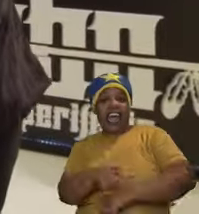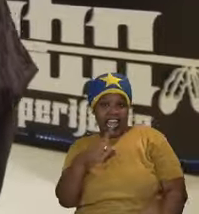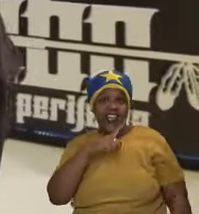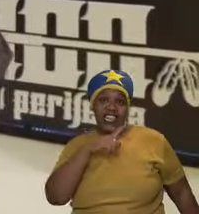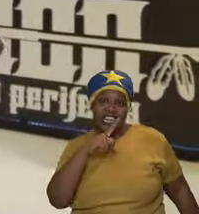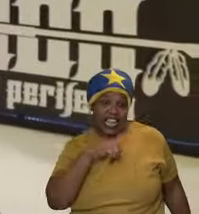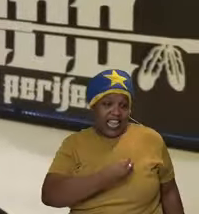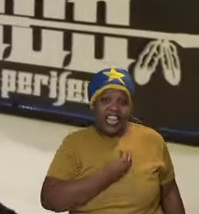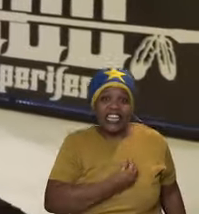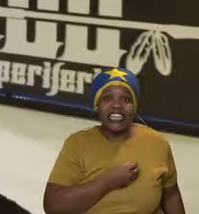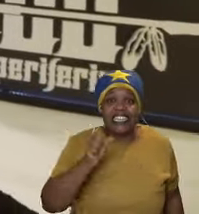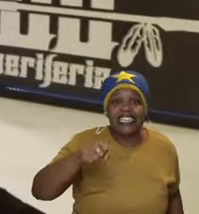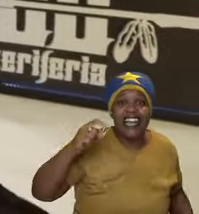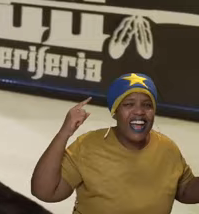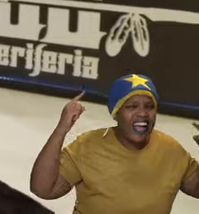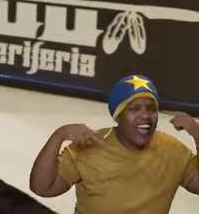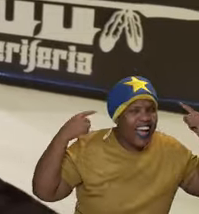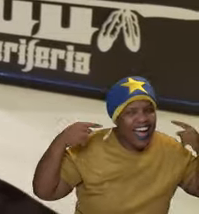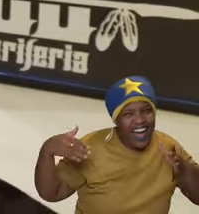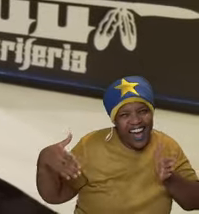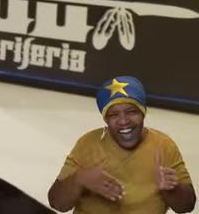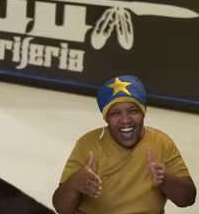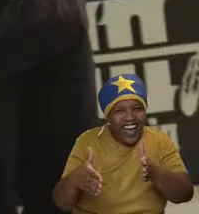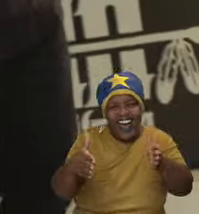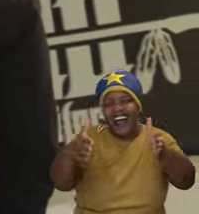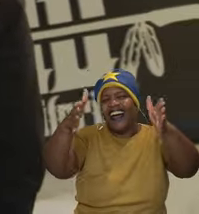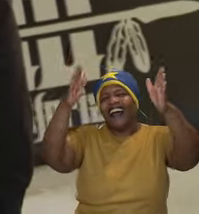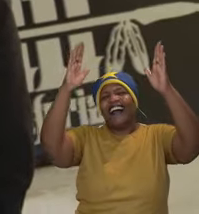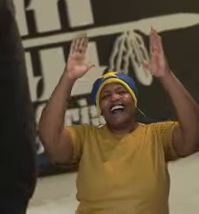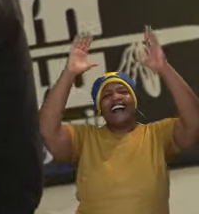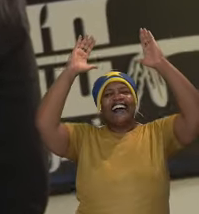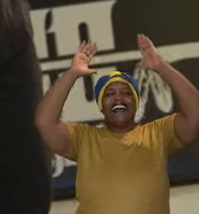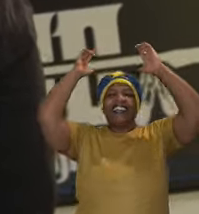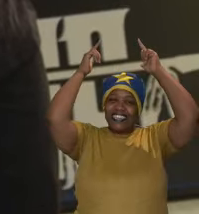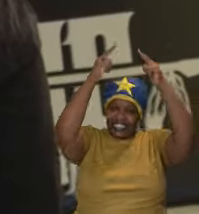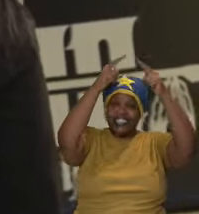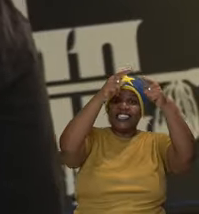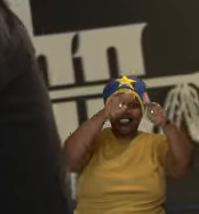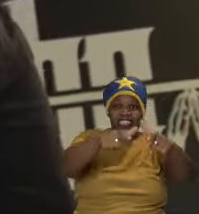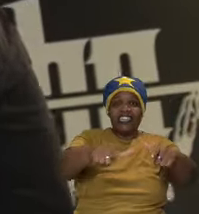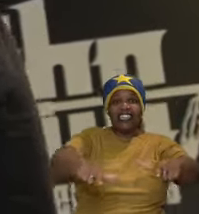Tava eu, elas loucas pela noite. Tava eu, elas loucas pela rua. De novo.